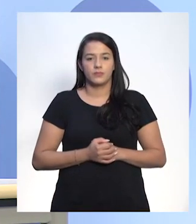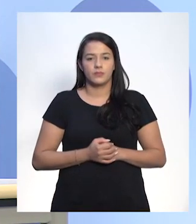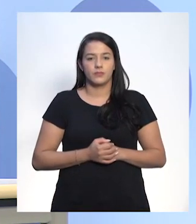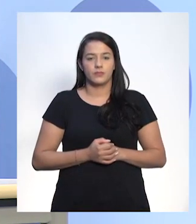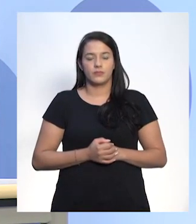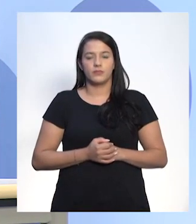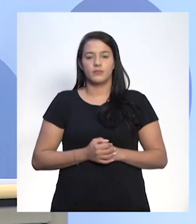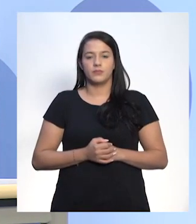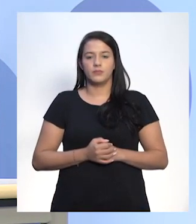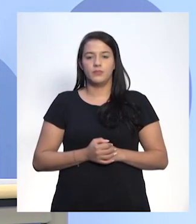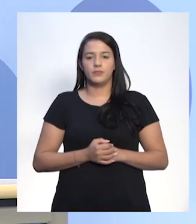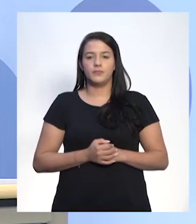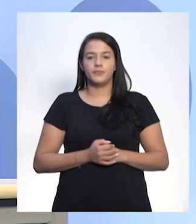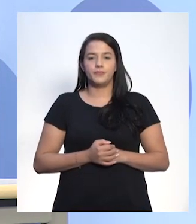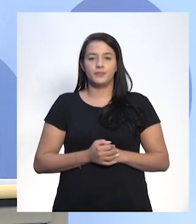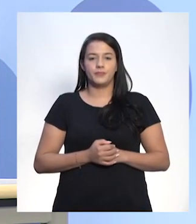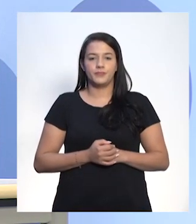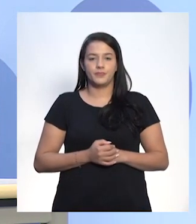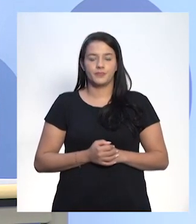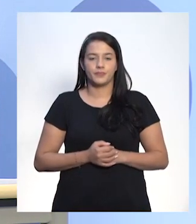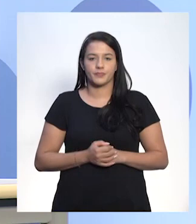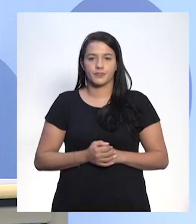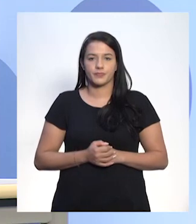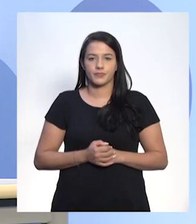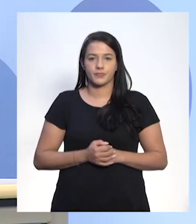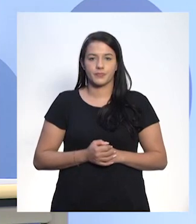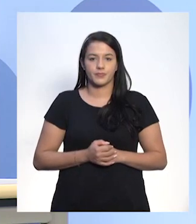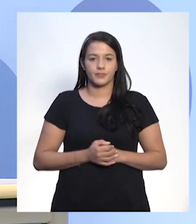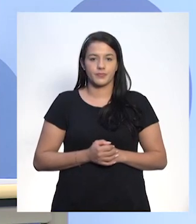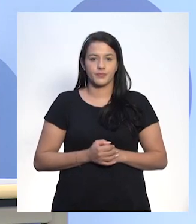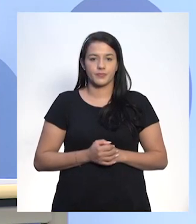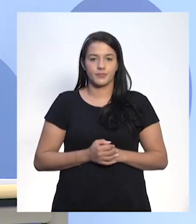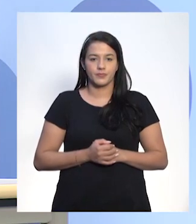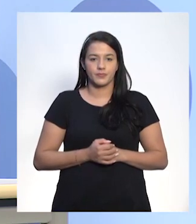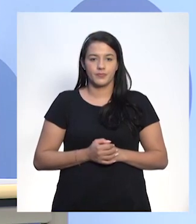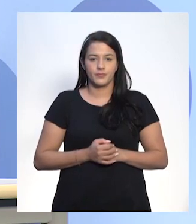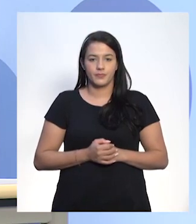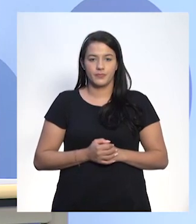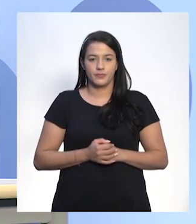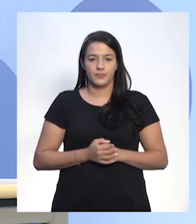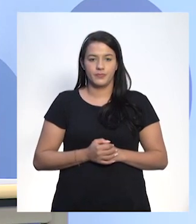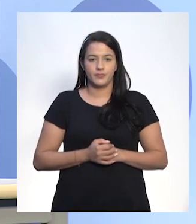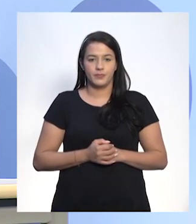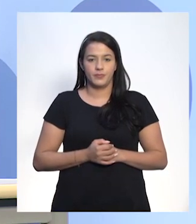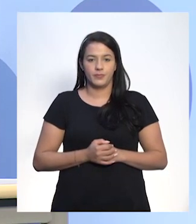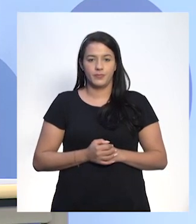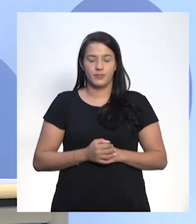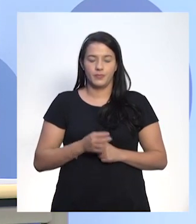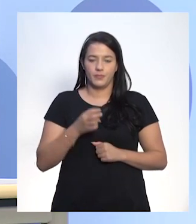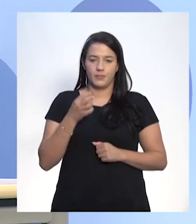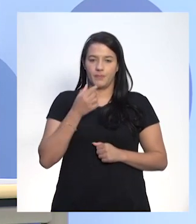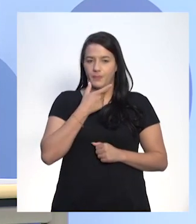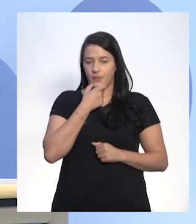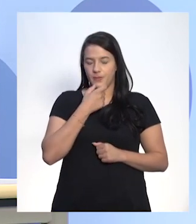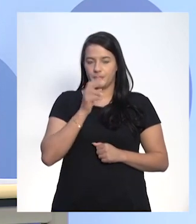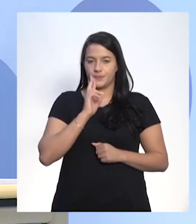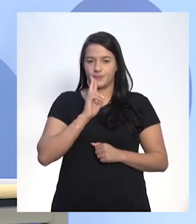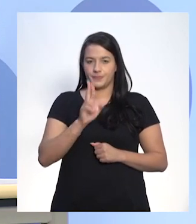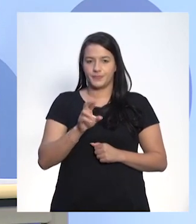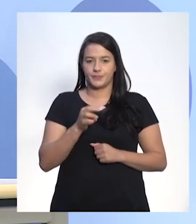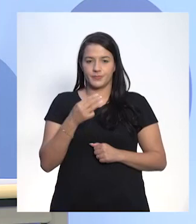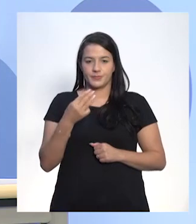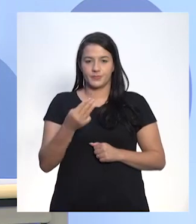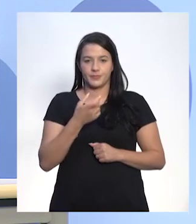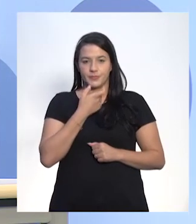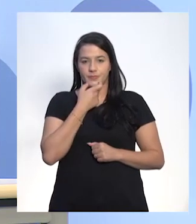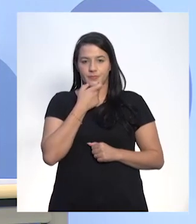are some benefits and limitations of the use of solar energy. E a 3, yes, it is.